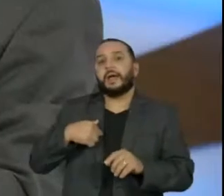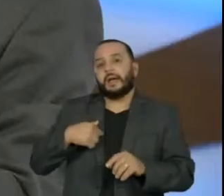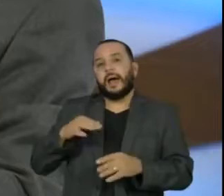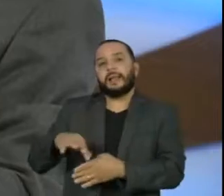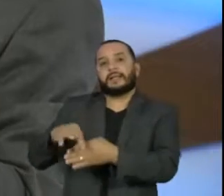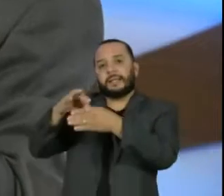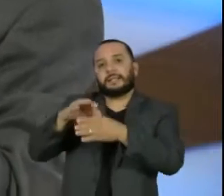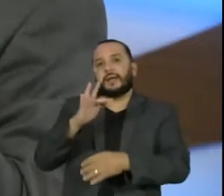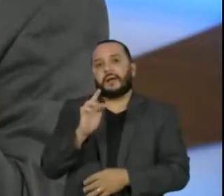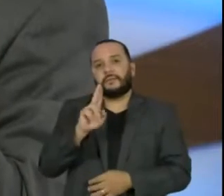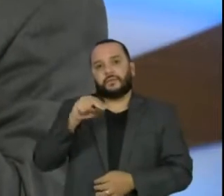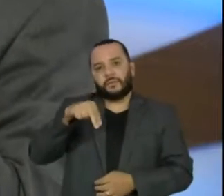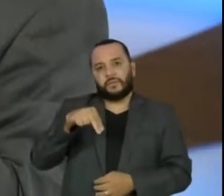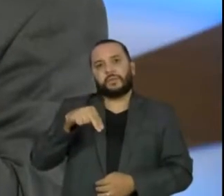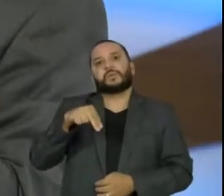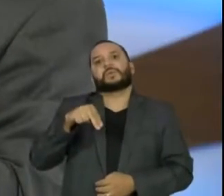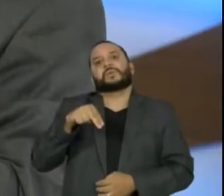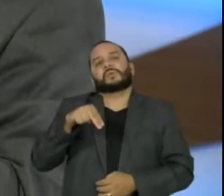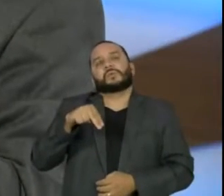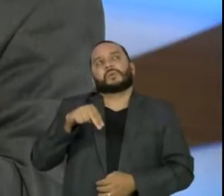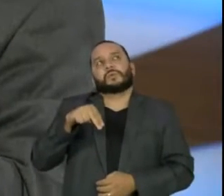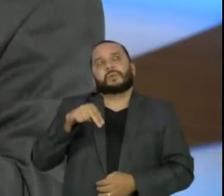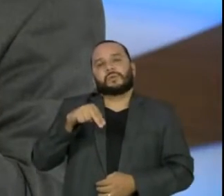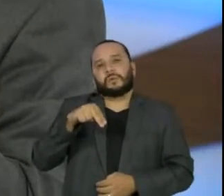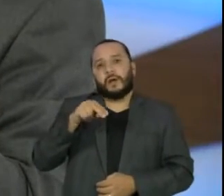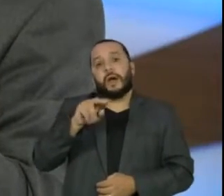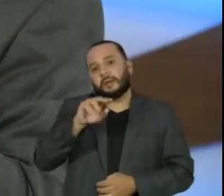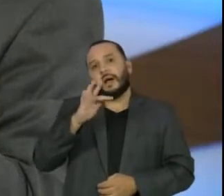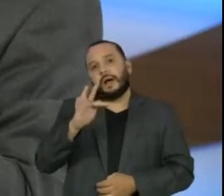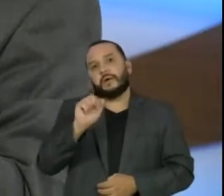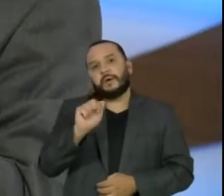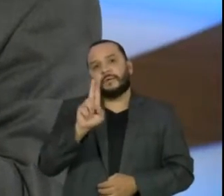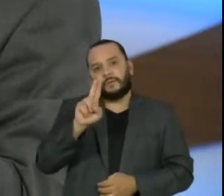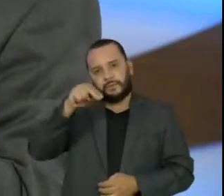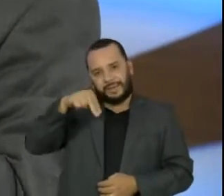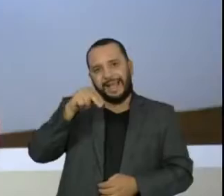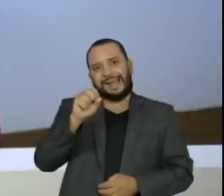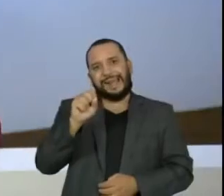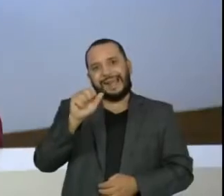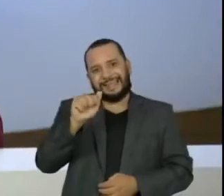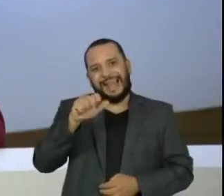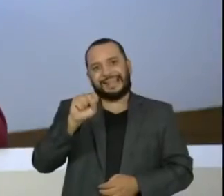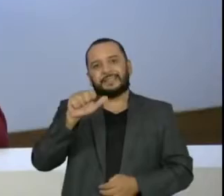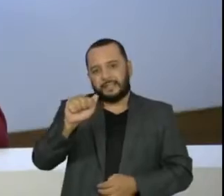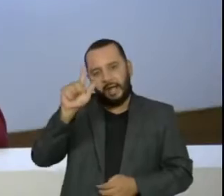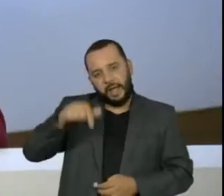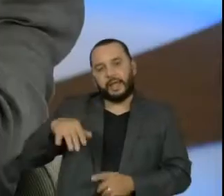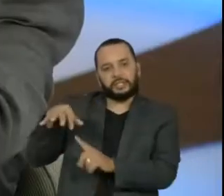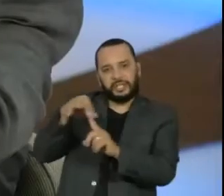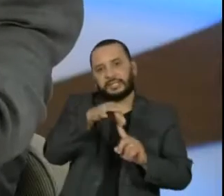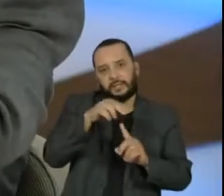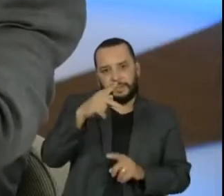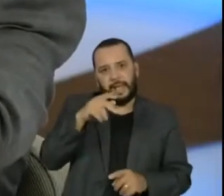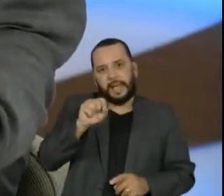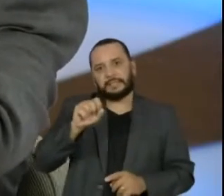sei. Aí eu não sei. Prefeito. Mas como o senhor vê a posição do PSD? Eu